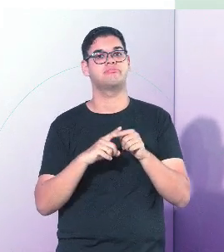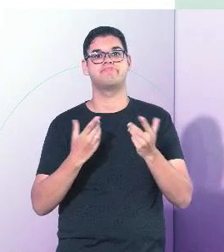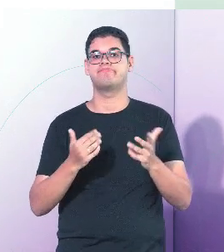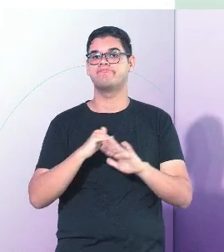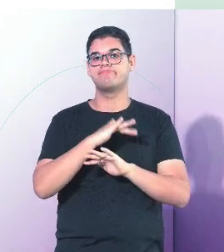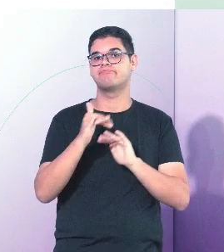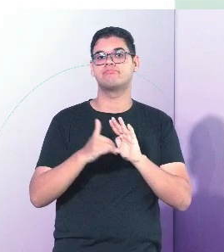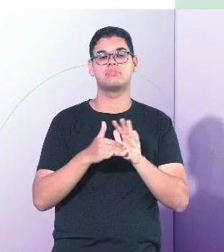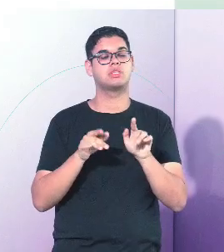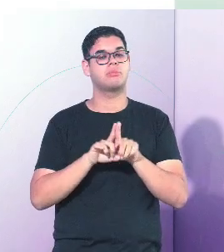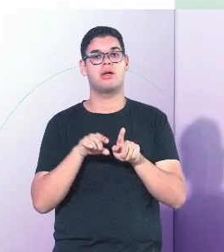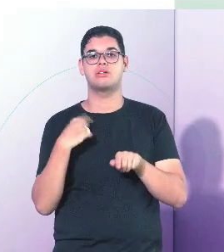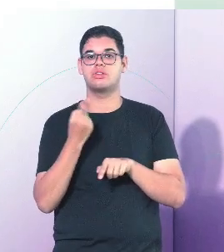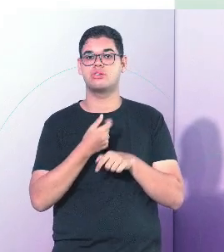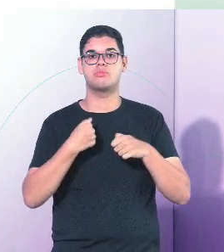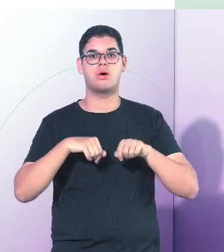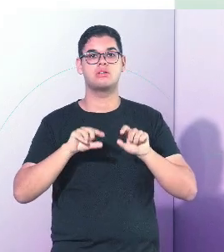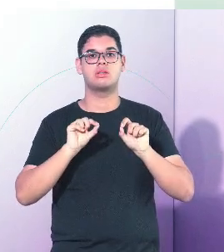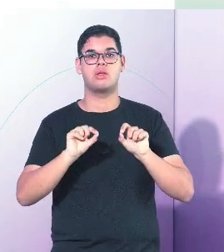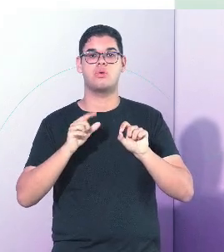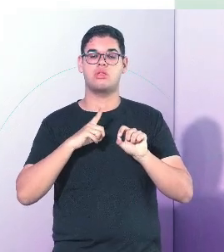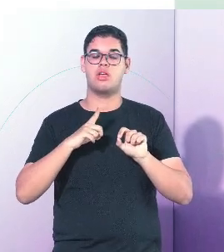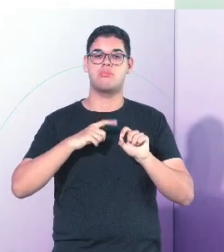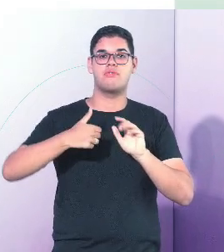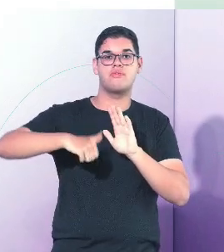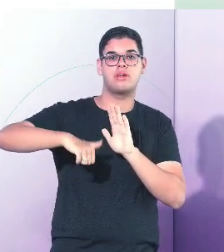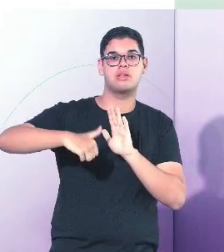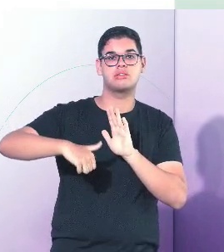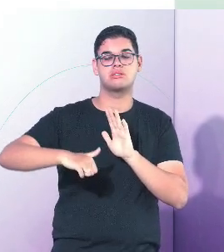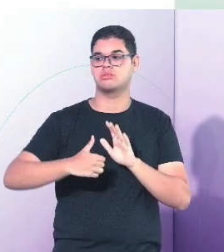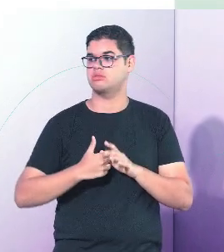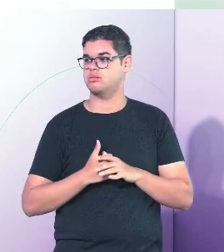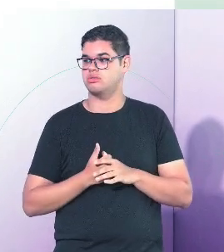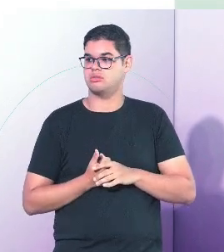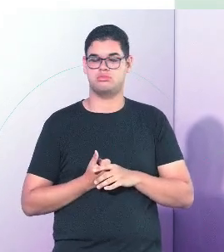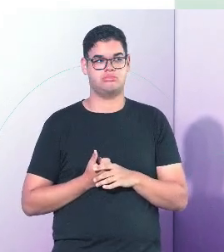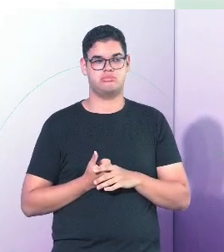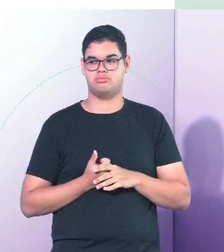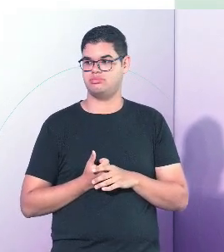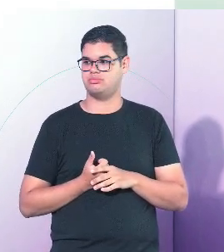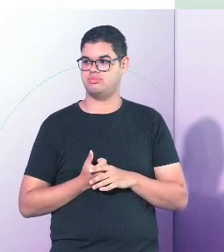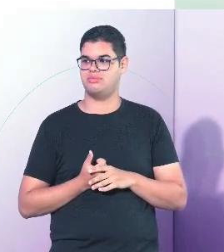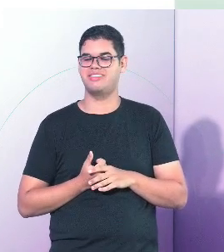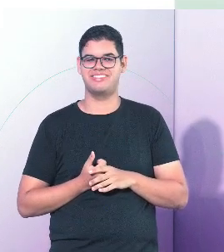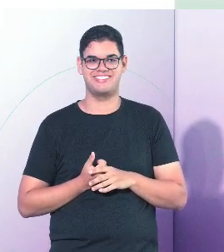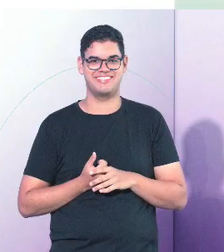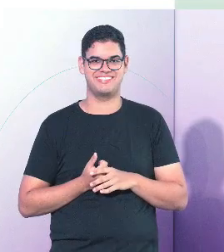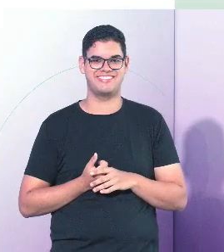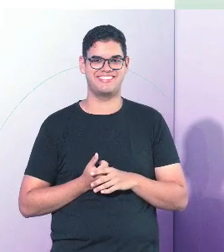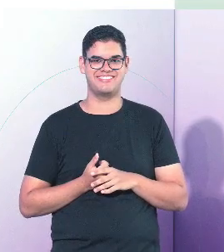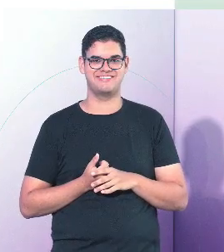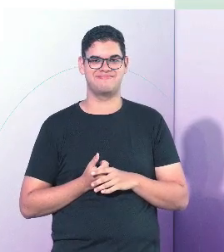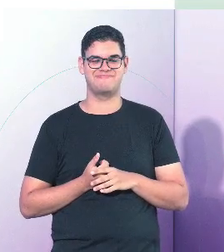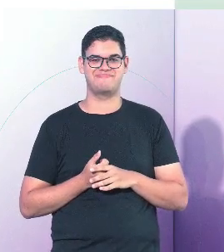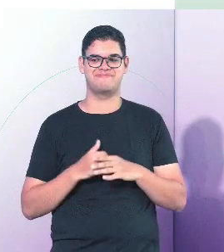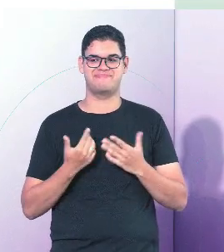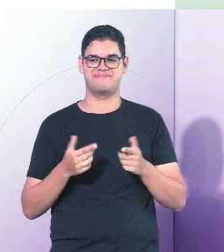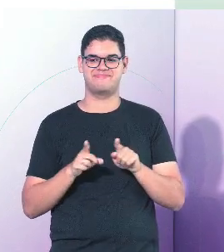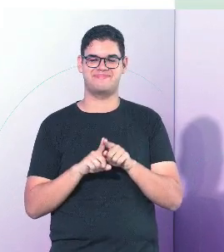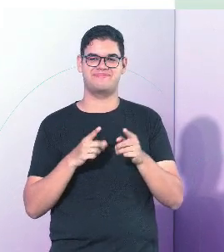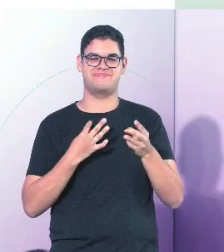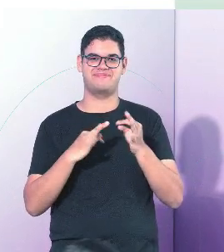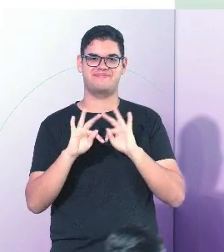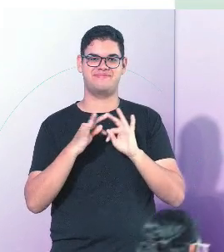e a gente possa ter uma avaliação dessa comissão sobre a incorporação ou não? Tratamento ambulatorial, exceto a